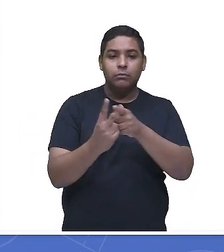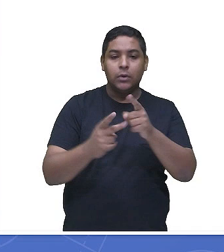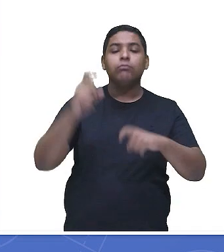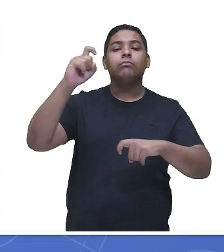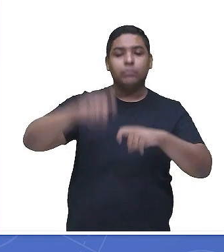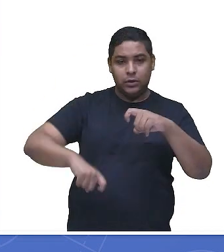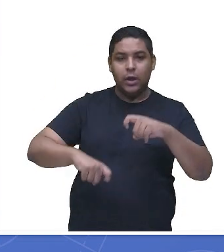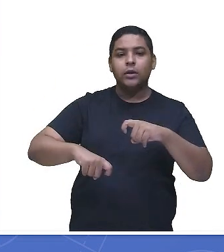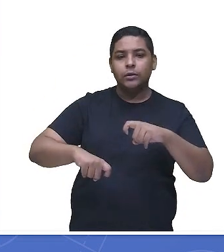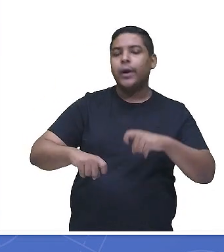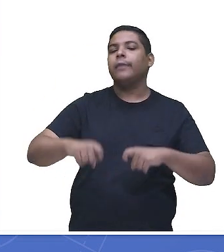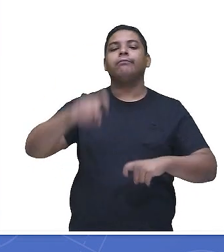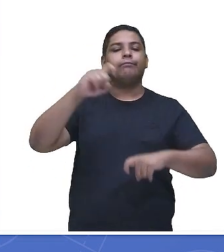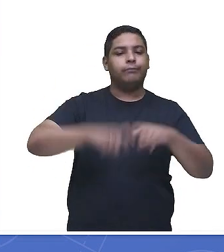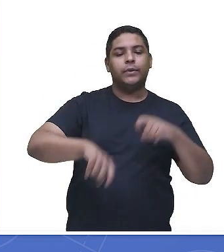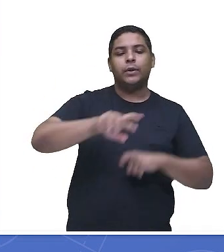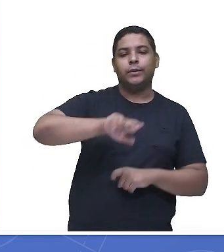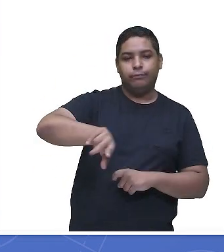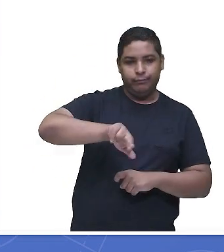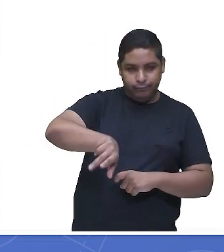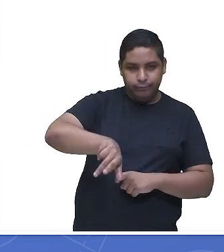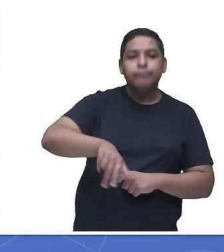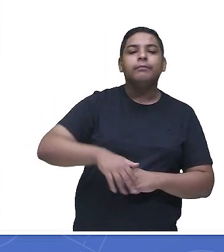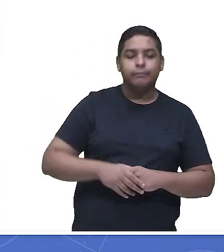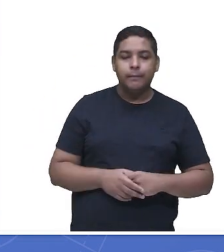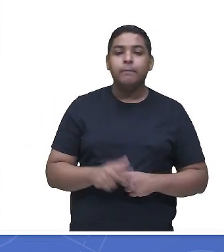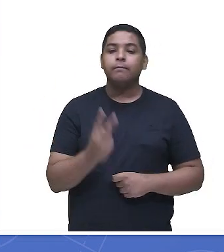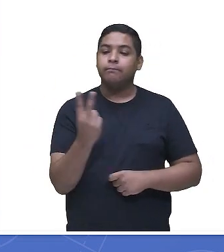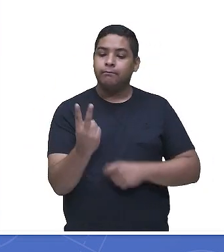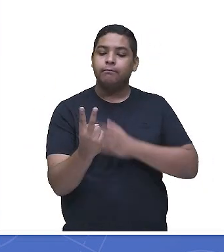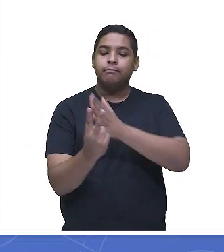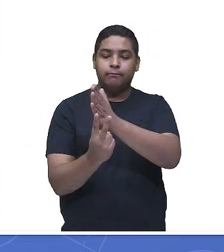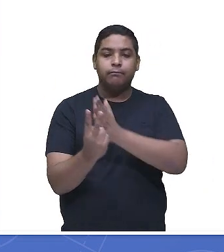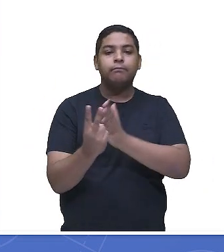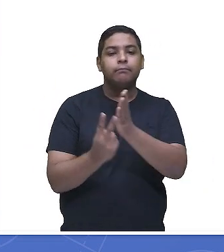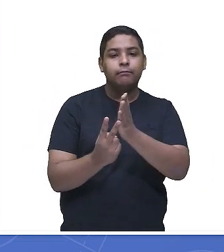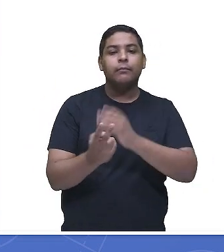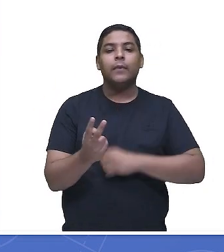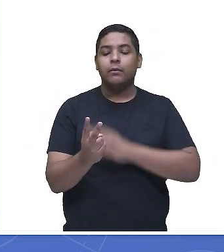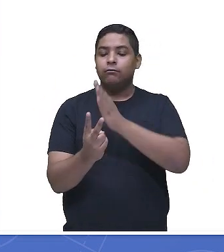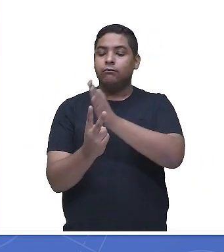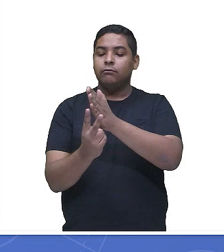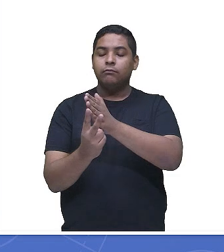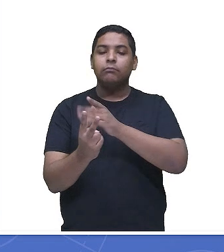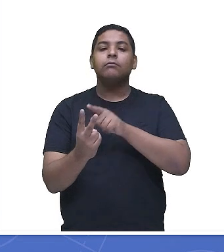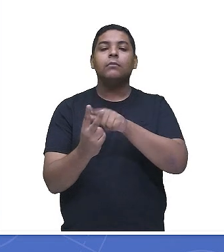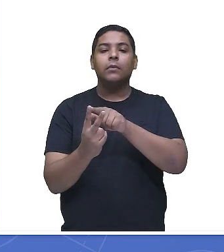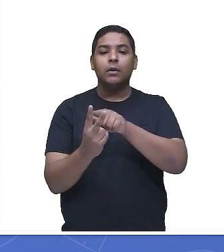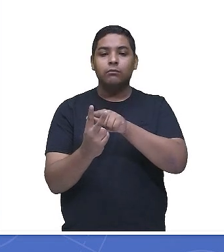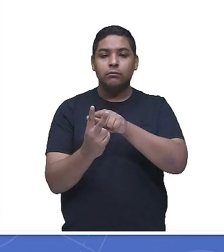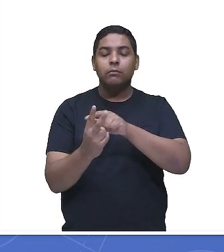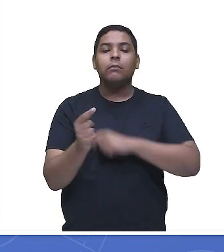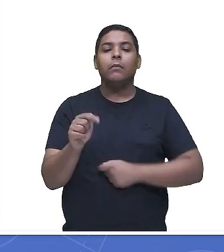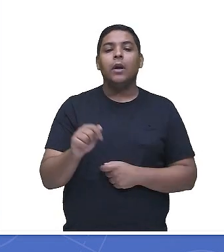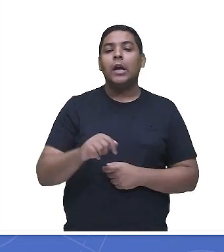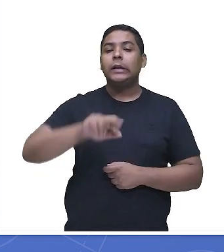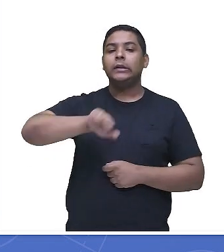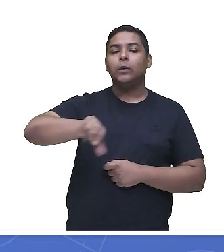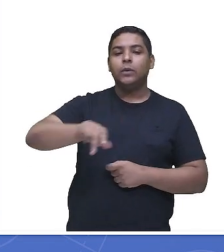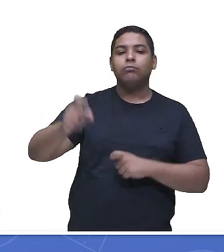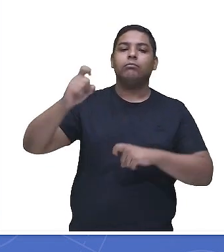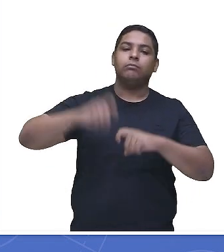e sexuada. A reprodução assexuada quer dizer, vamos dar uma olhada aqui nesse